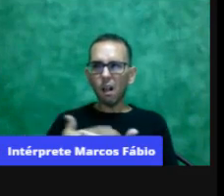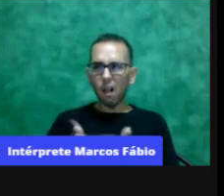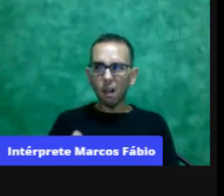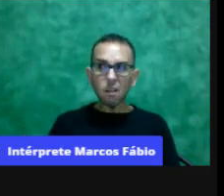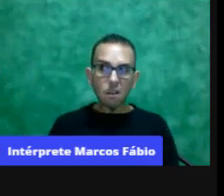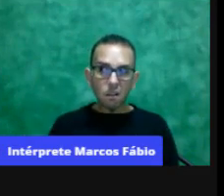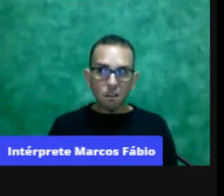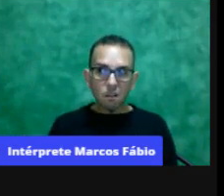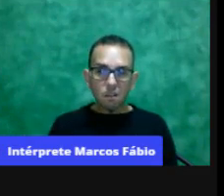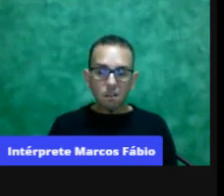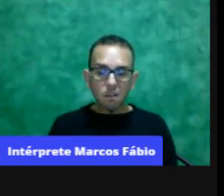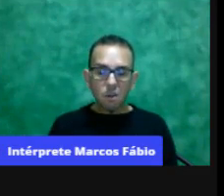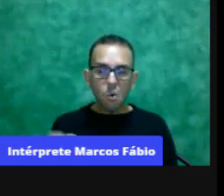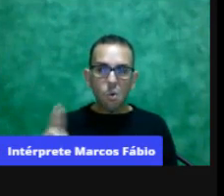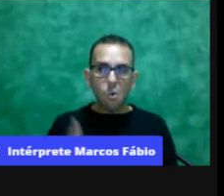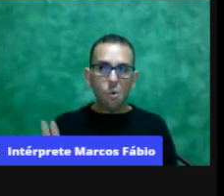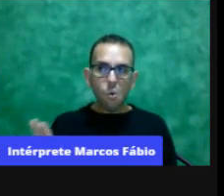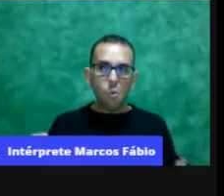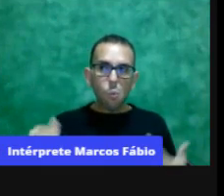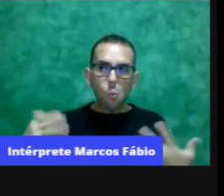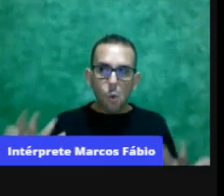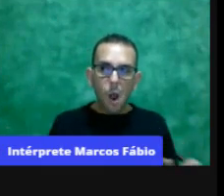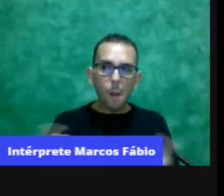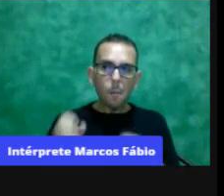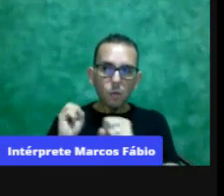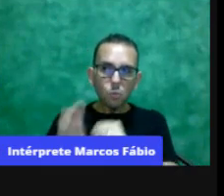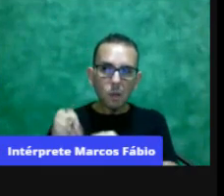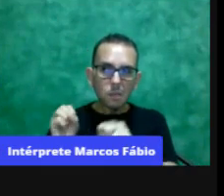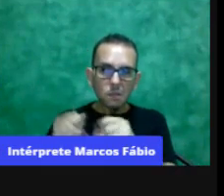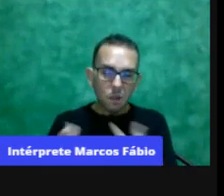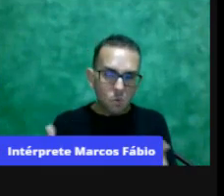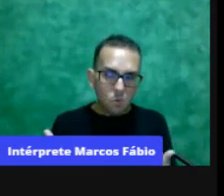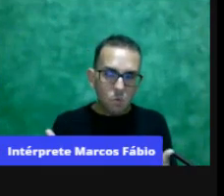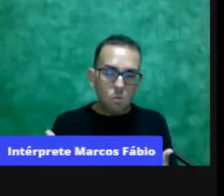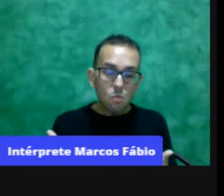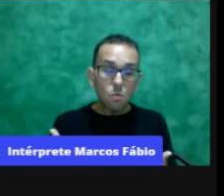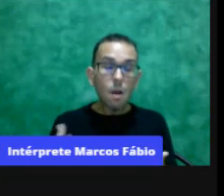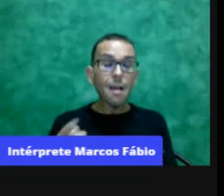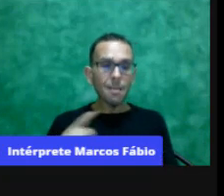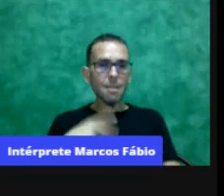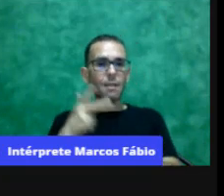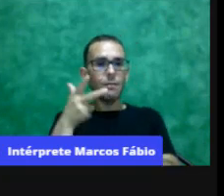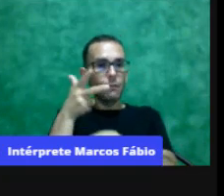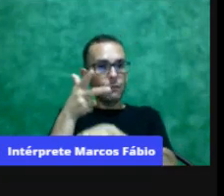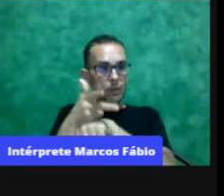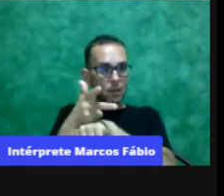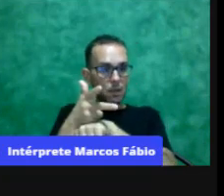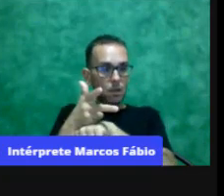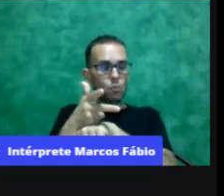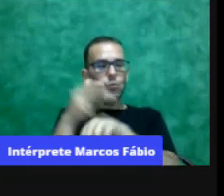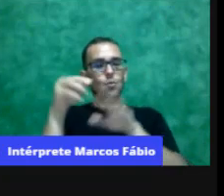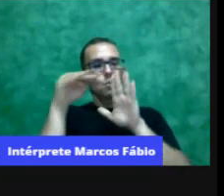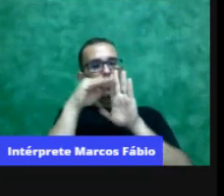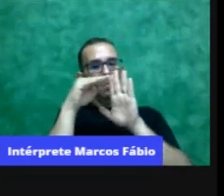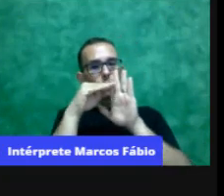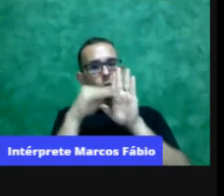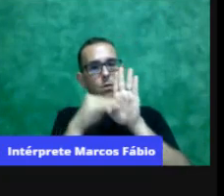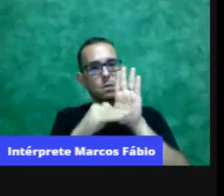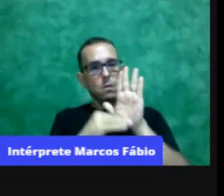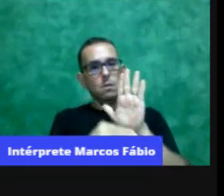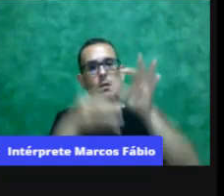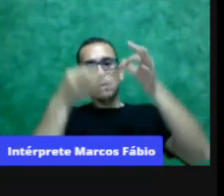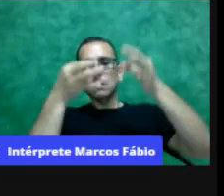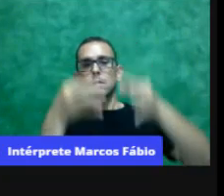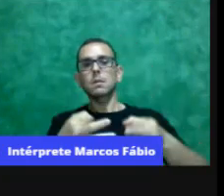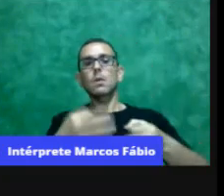né? Vou usar isso para a educação. Então, tem um vídeo, né? Um tutorial falando a respeito disso, de